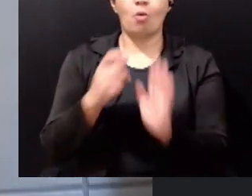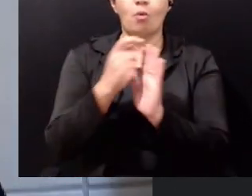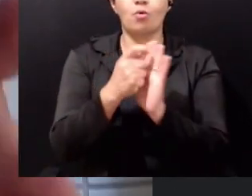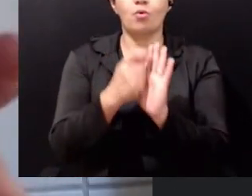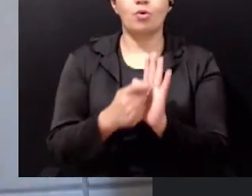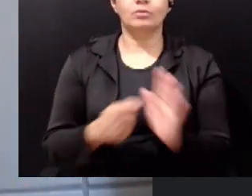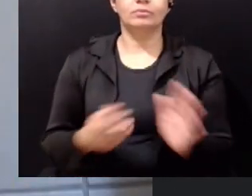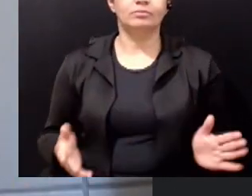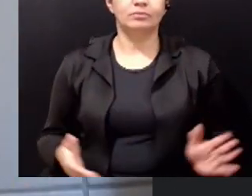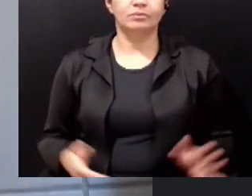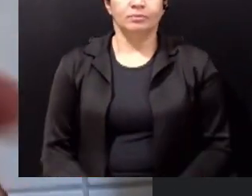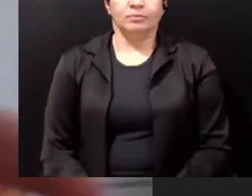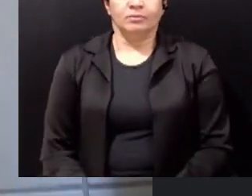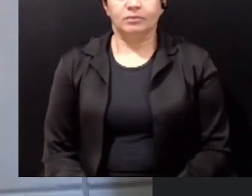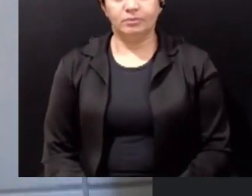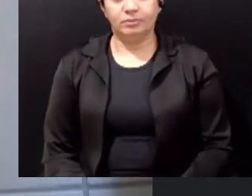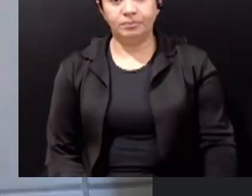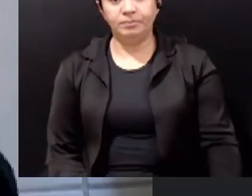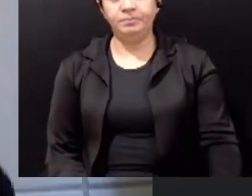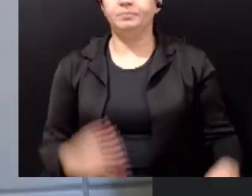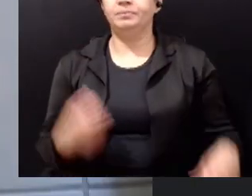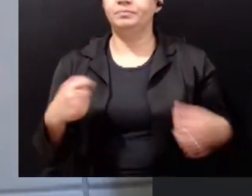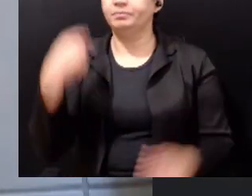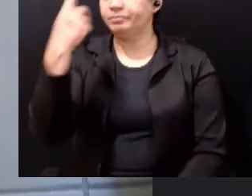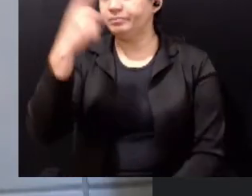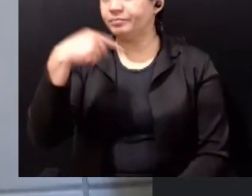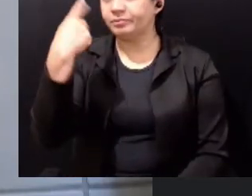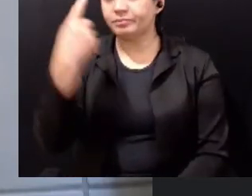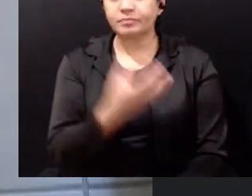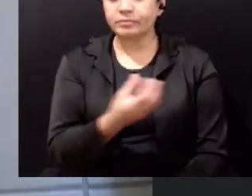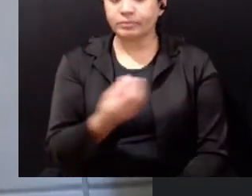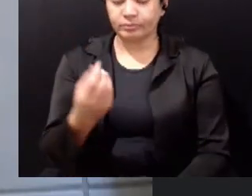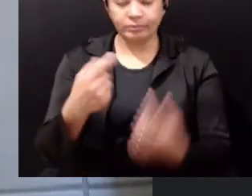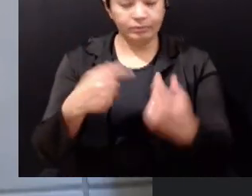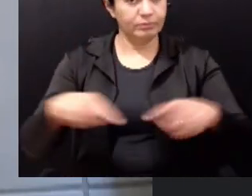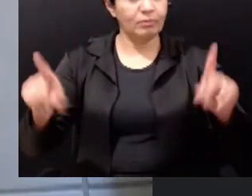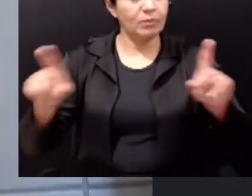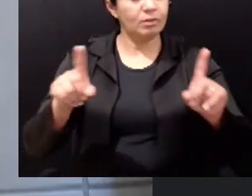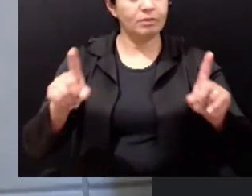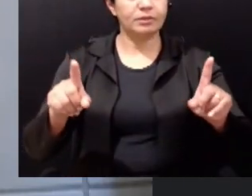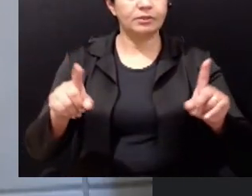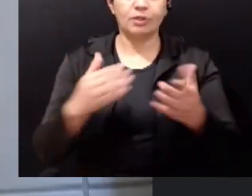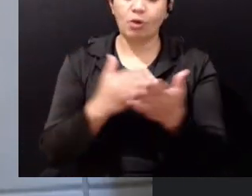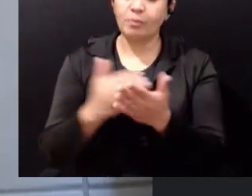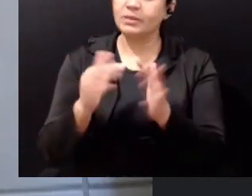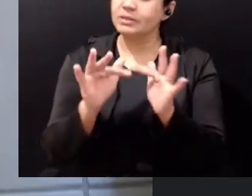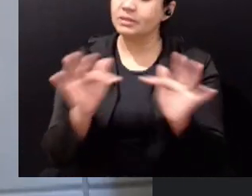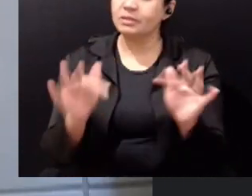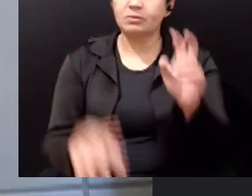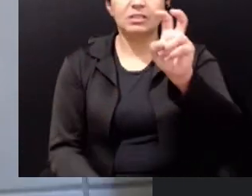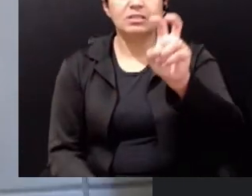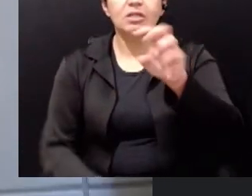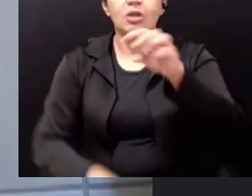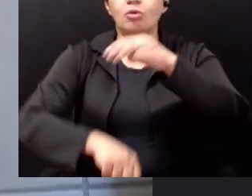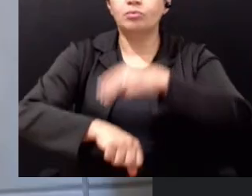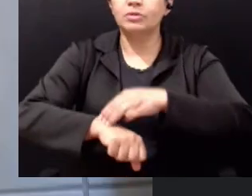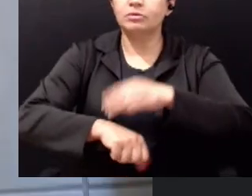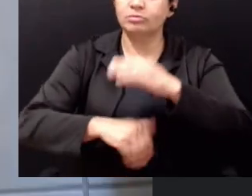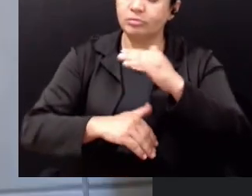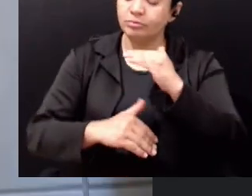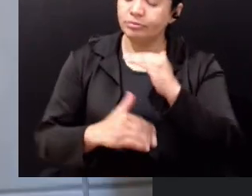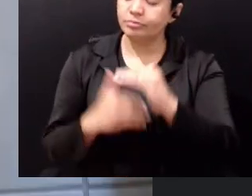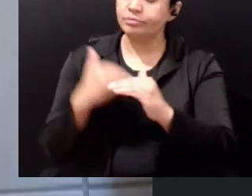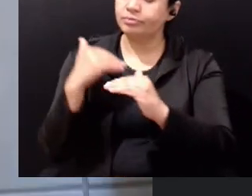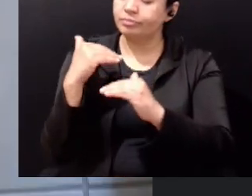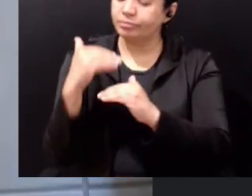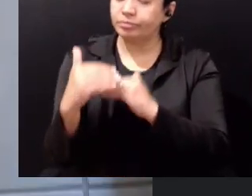terapêutica, tem que ser muitas horas, né? Tem que ser 1 hora. Não, começa pequeno, 5 minutos, vai aos poucos acrescentando